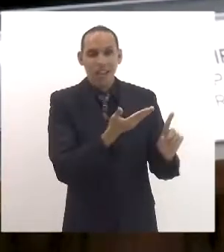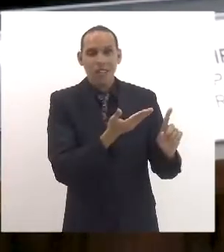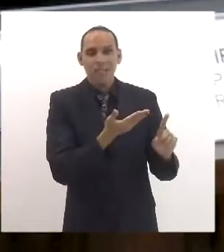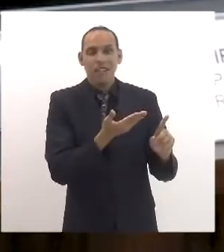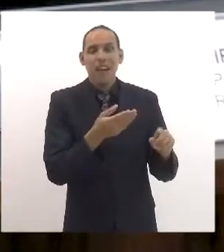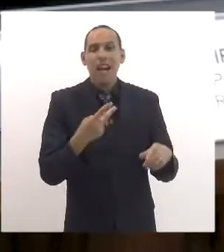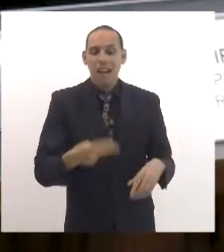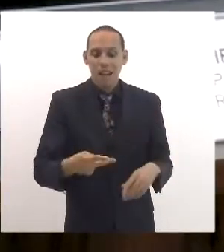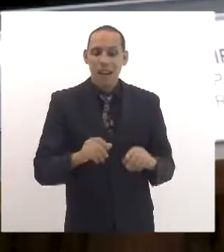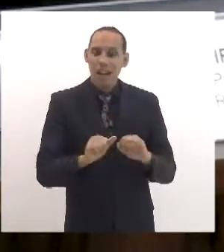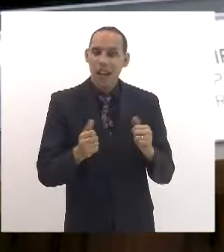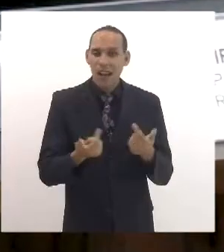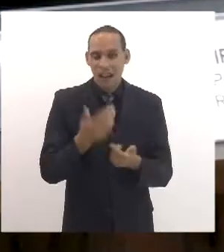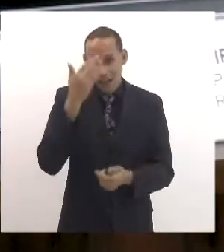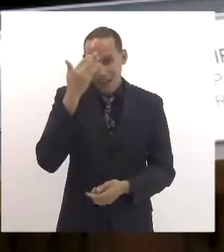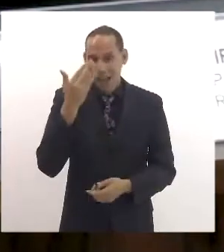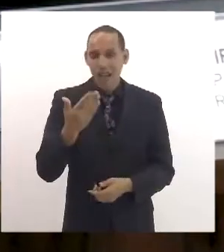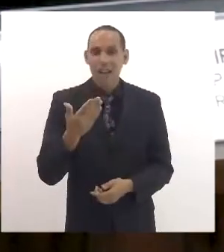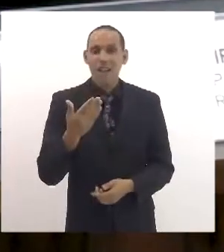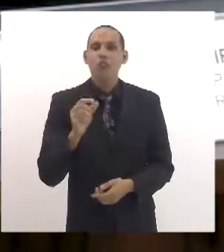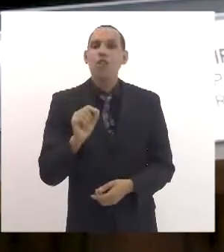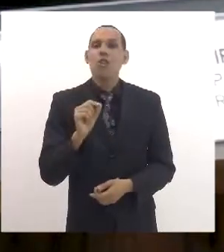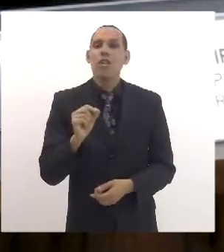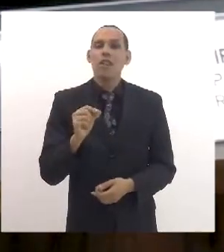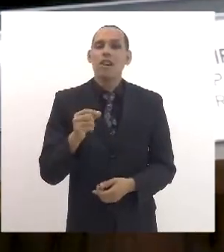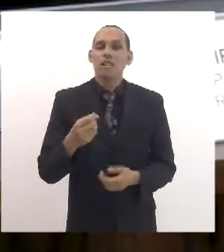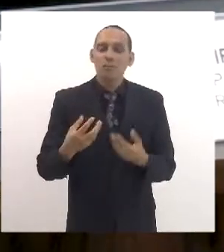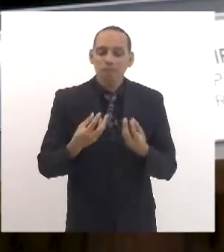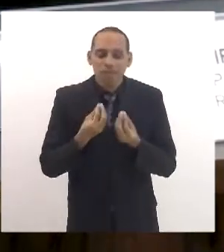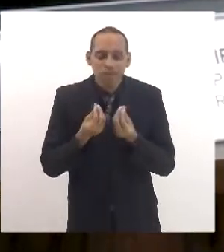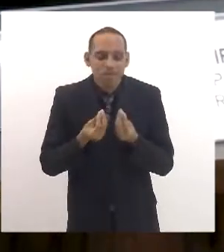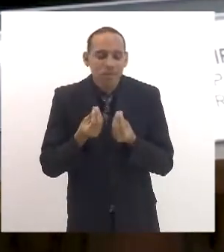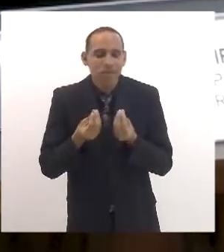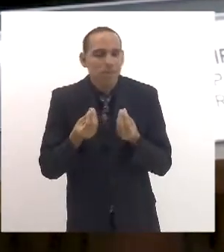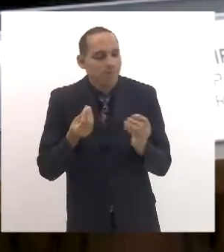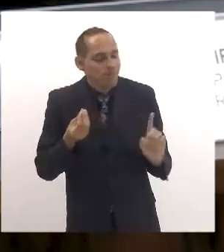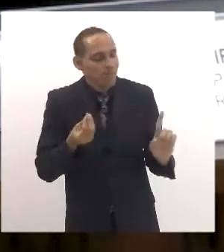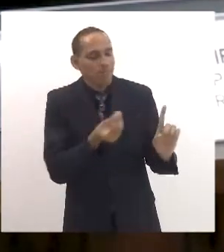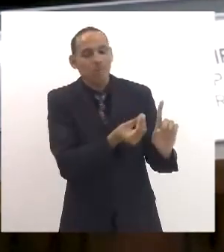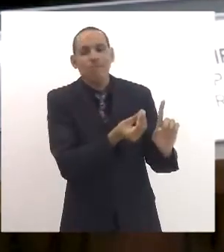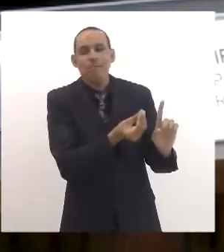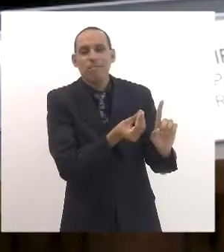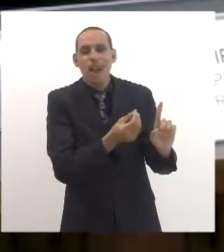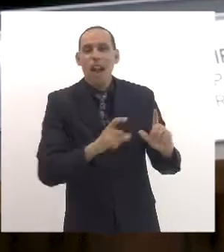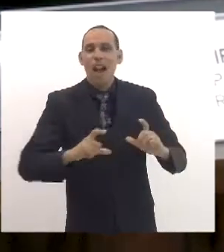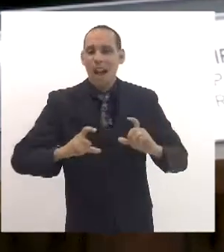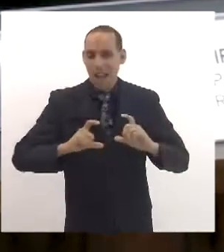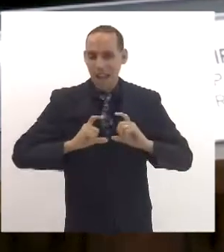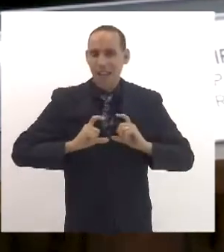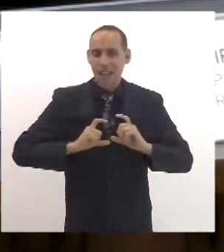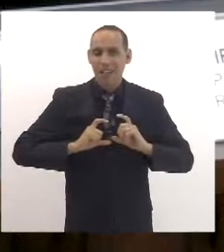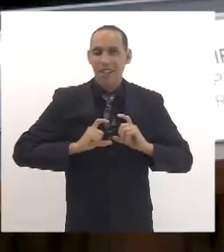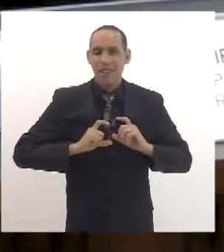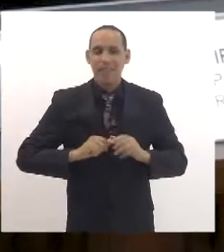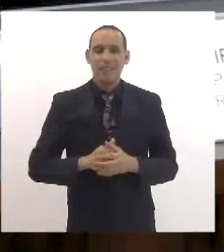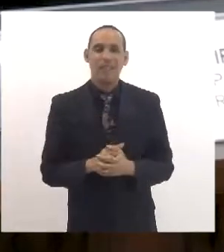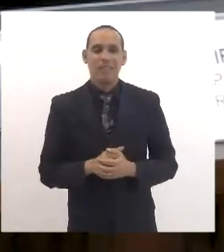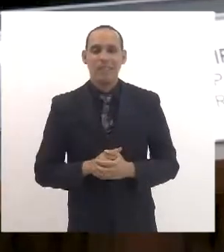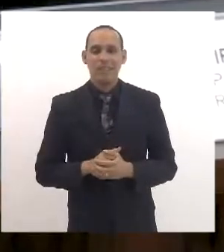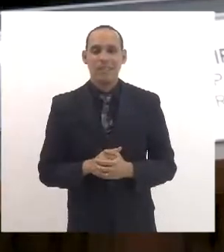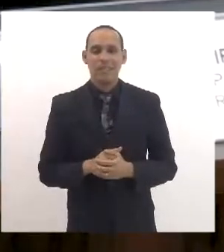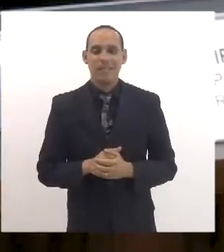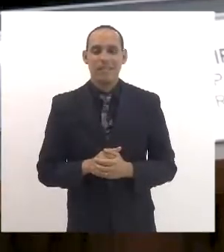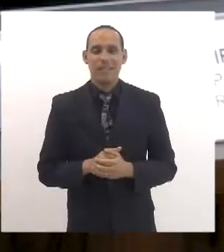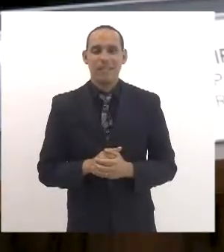pela sua sensibilidade em oferecer essa medalha ao nosso homenageado. É